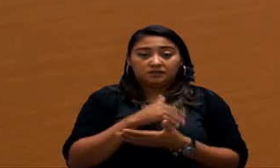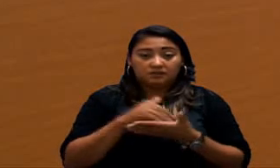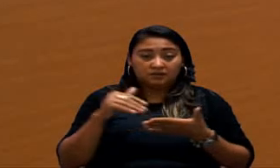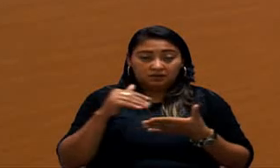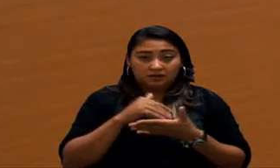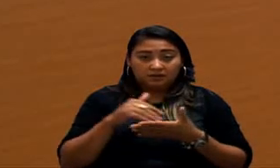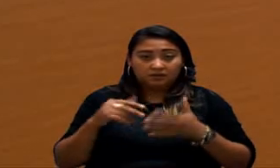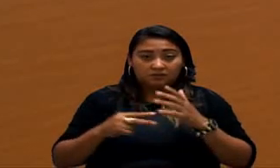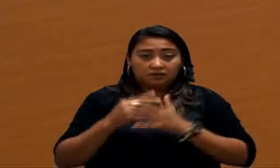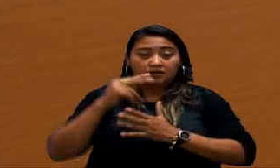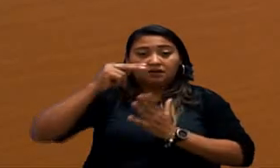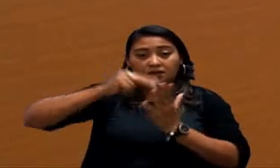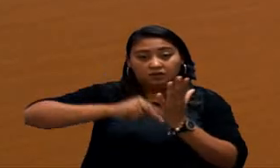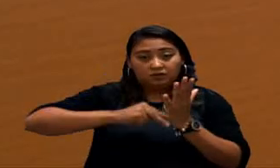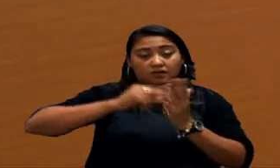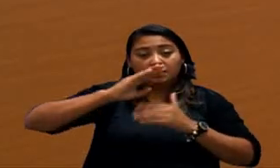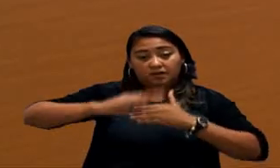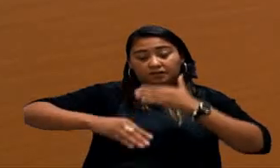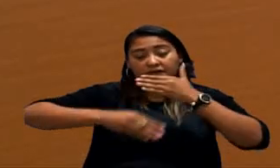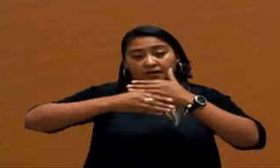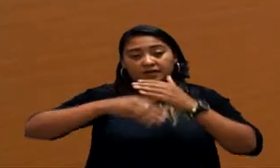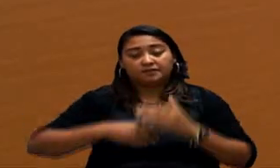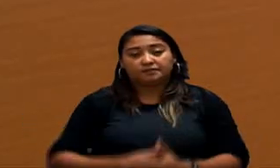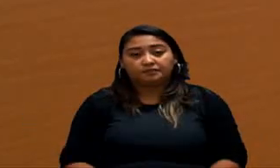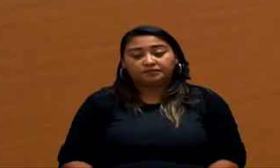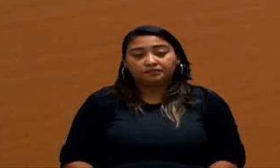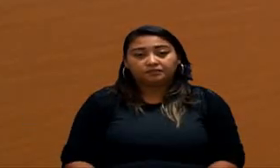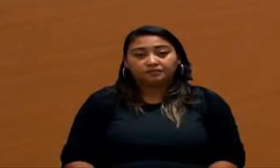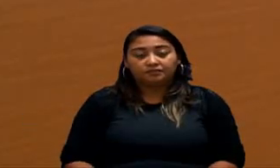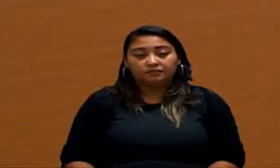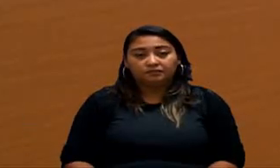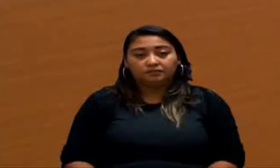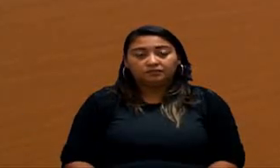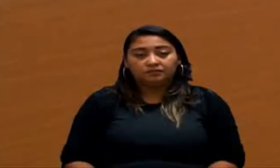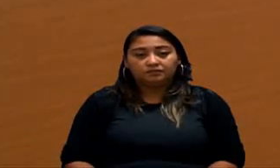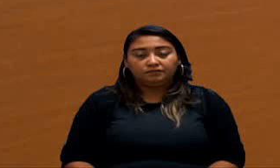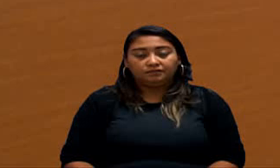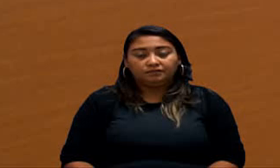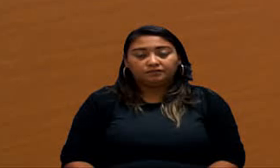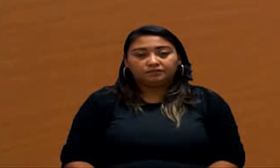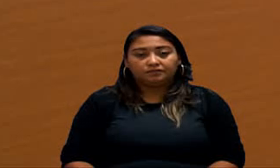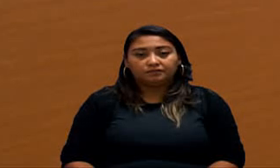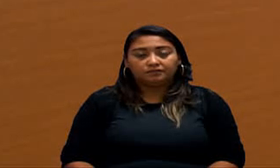segundo secretário, fazer a leitura da emenda, por favor. O